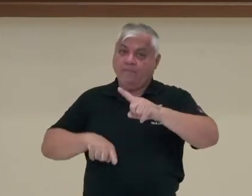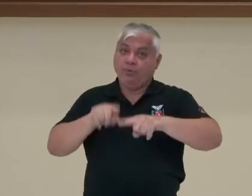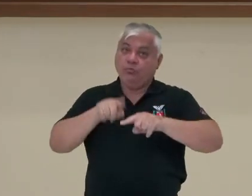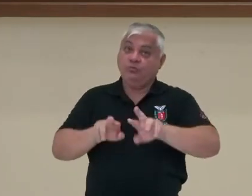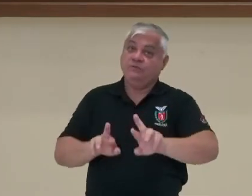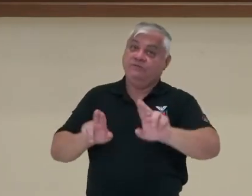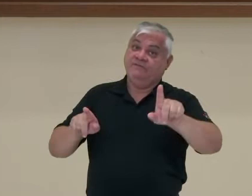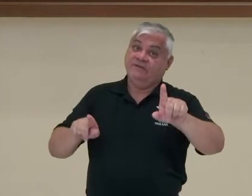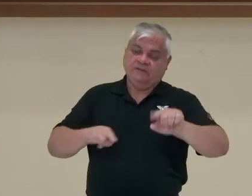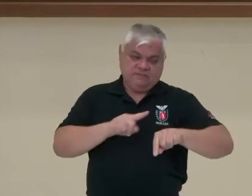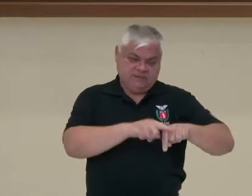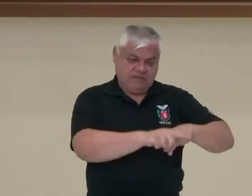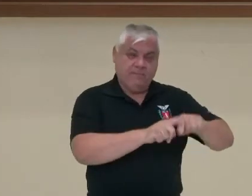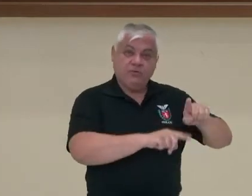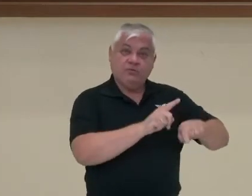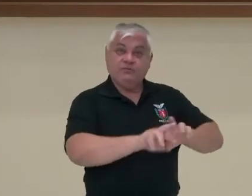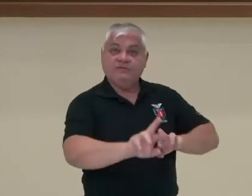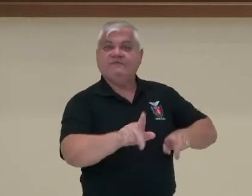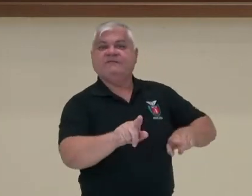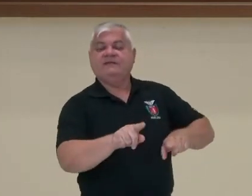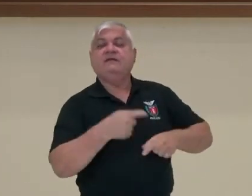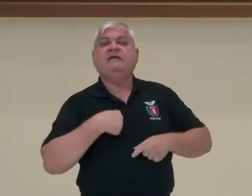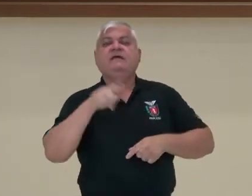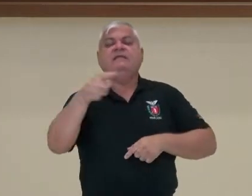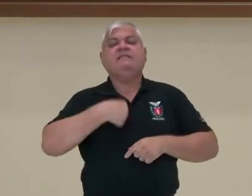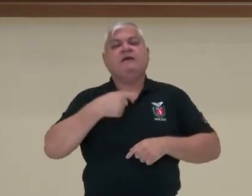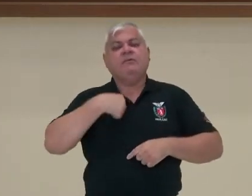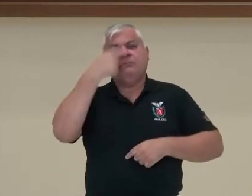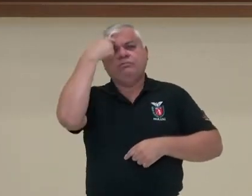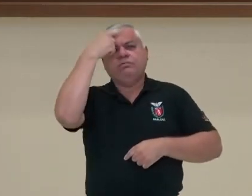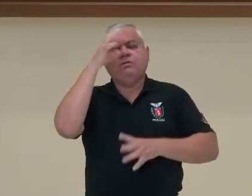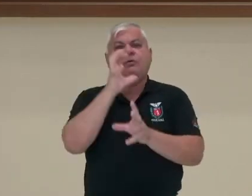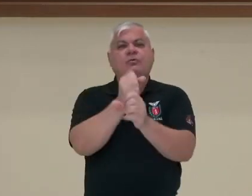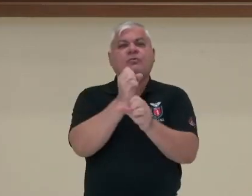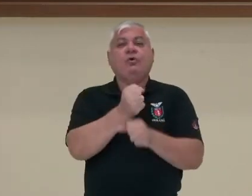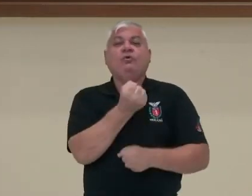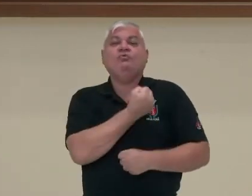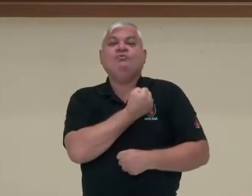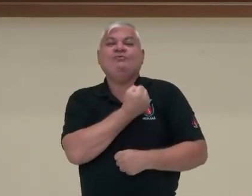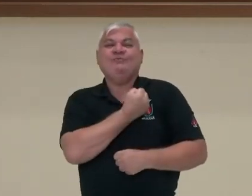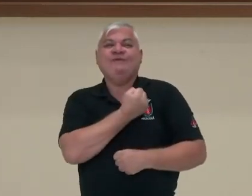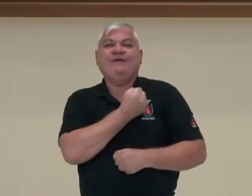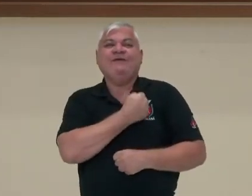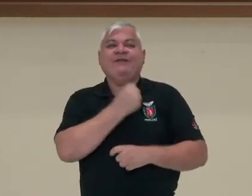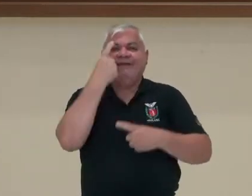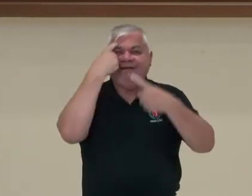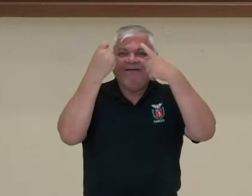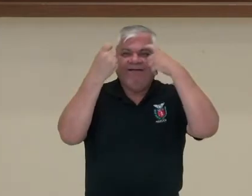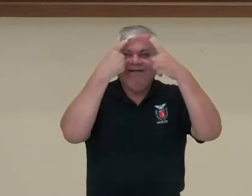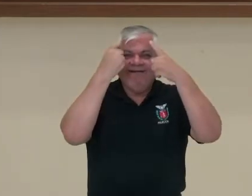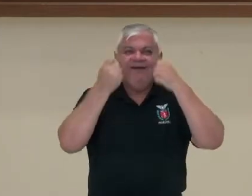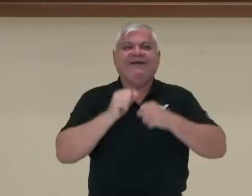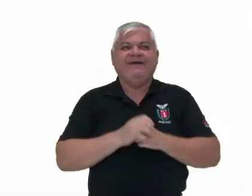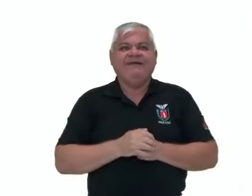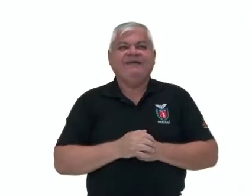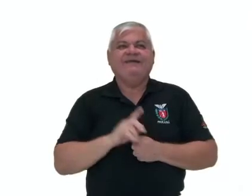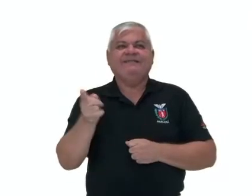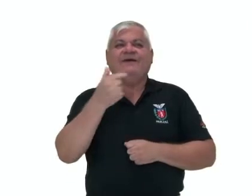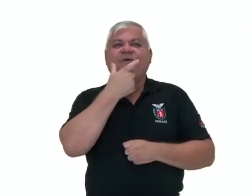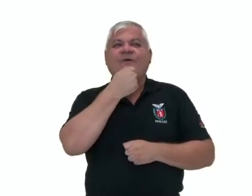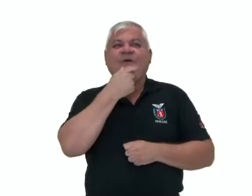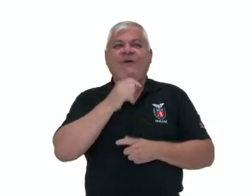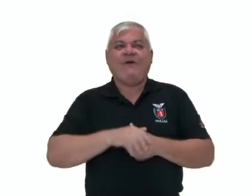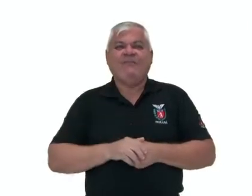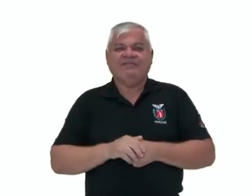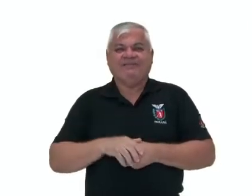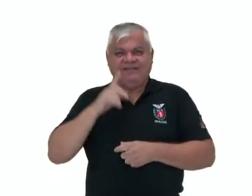desenvolveram o quipo, que era um sistema numérico onde eles controlavam essa produção. Por isso a imagem aqui do mensageiro, ó, levando o